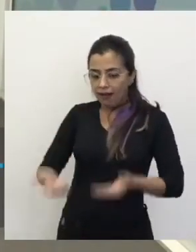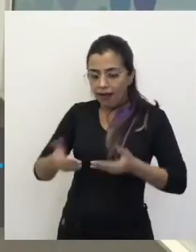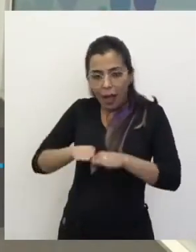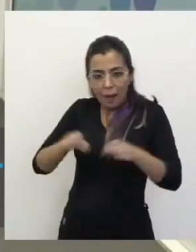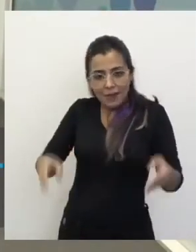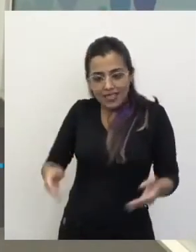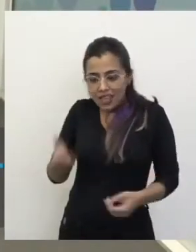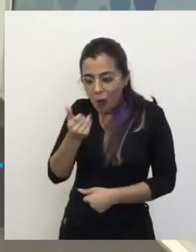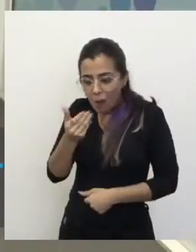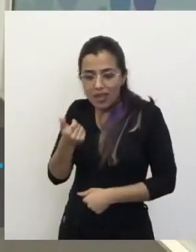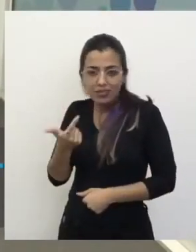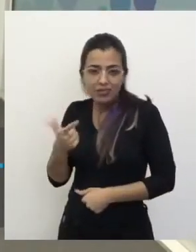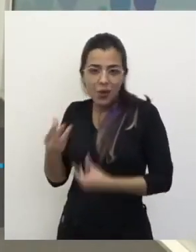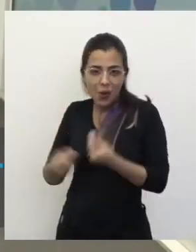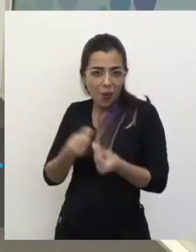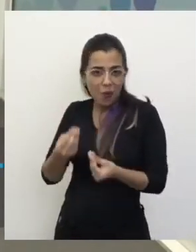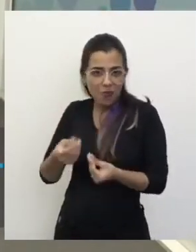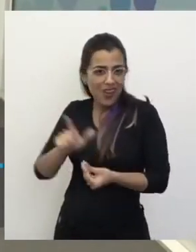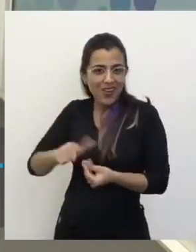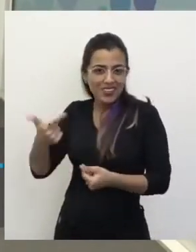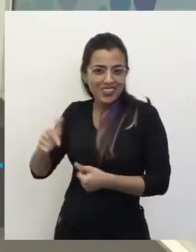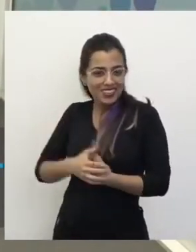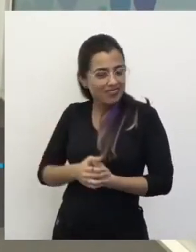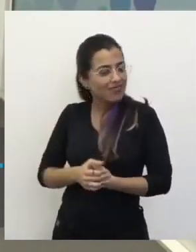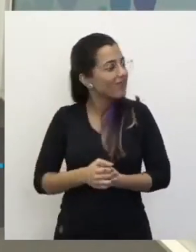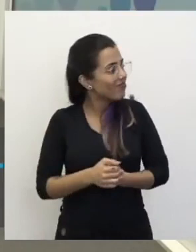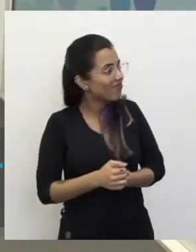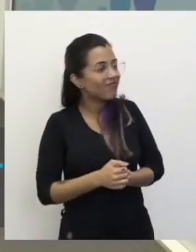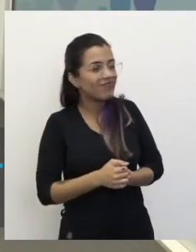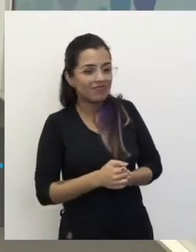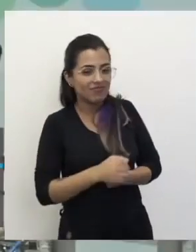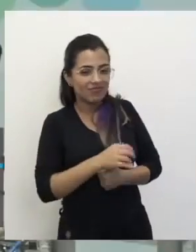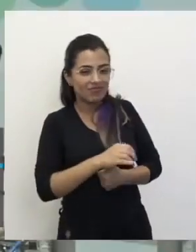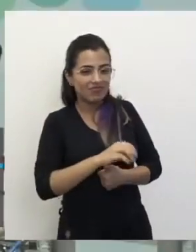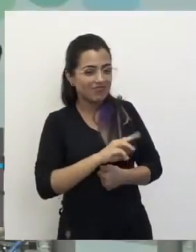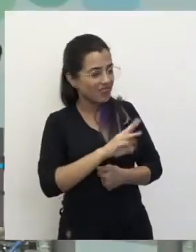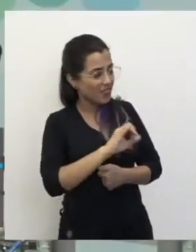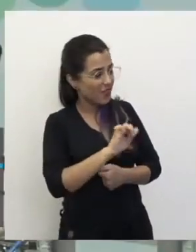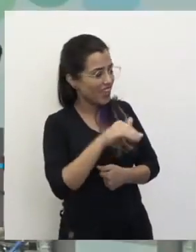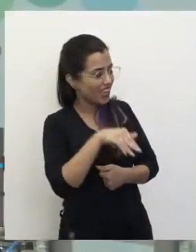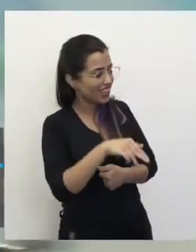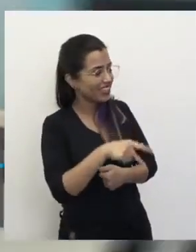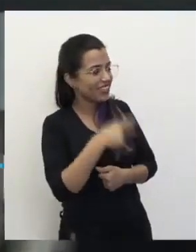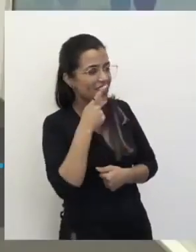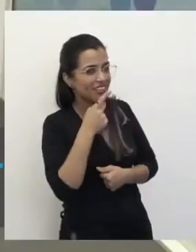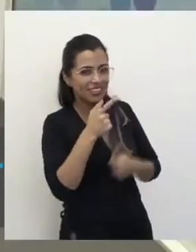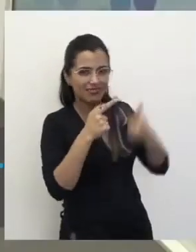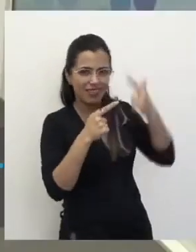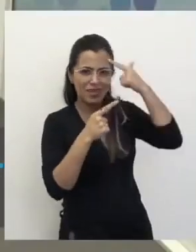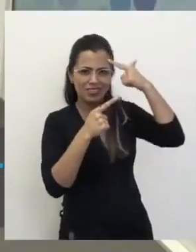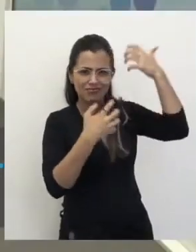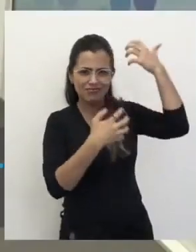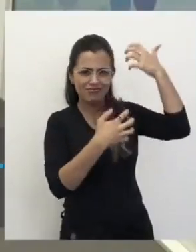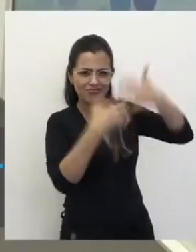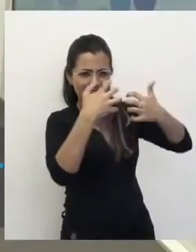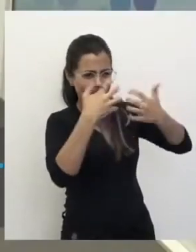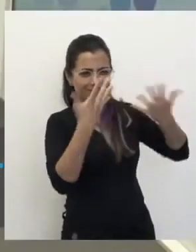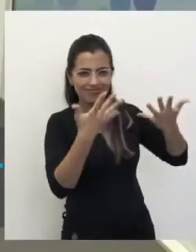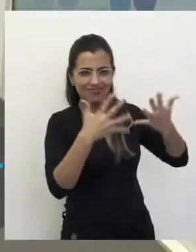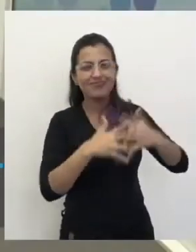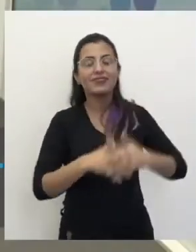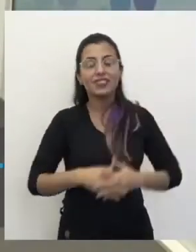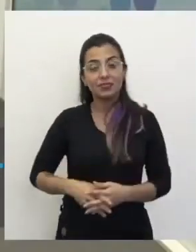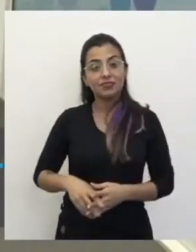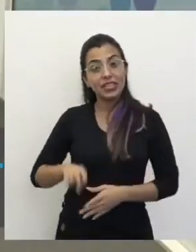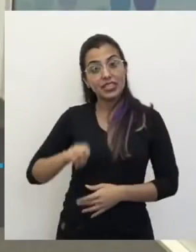coisa. Que legal. Vocês perceberam isso? Ai, o William falou. Agora minha mente bugou. Não, é assim, se você fala comer na